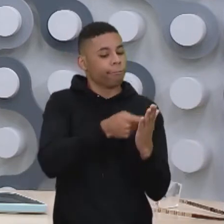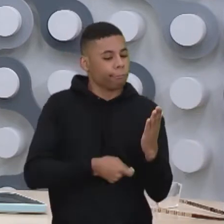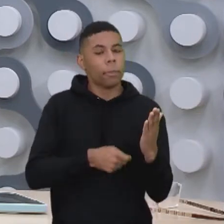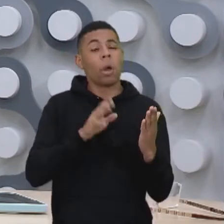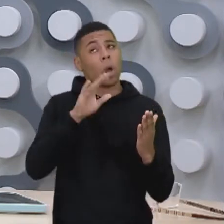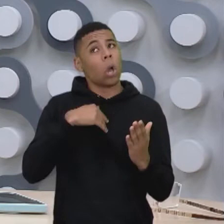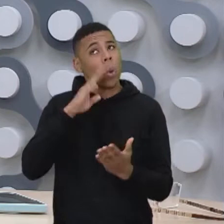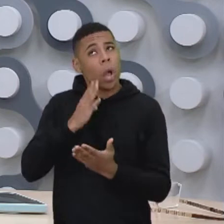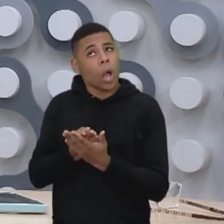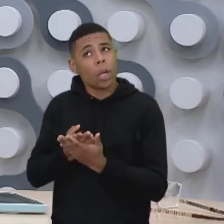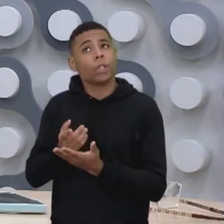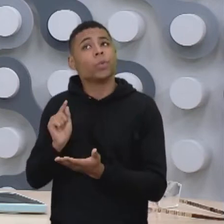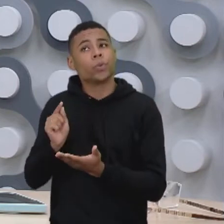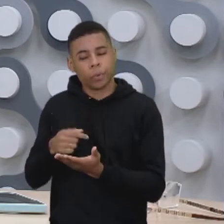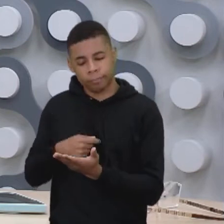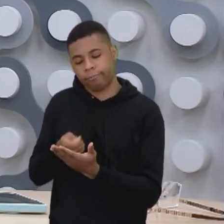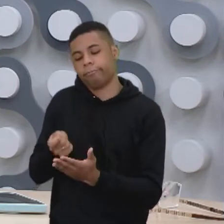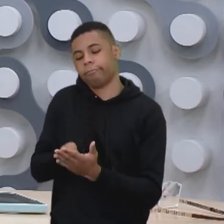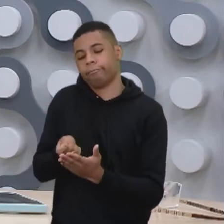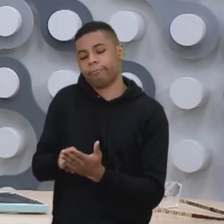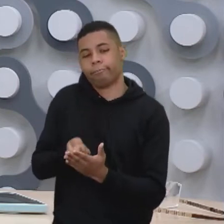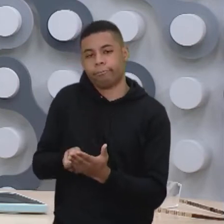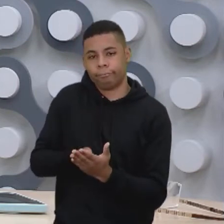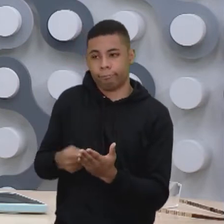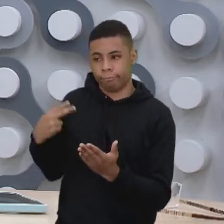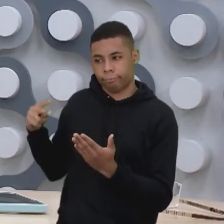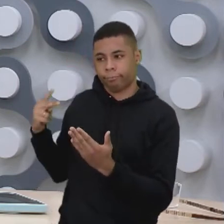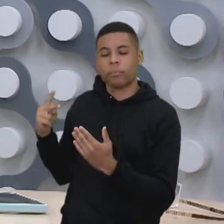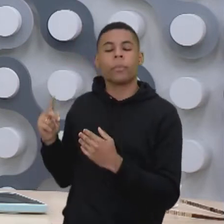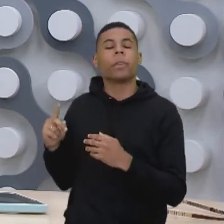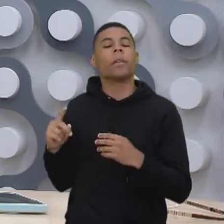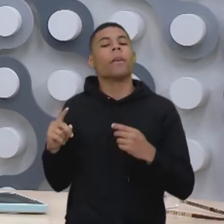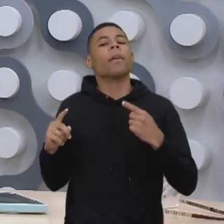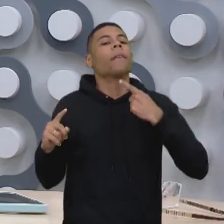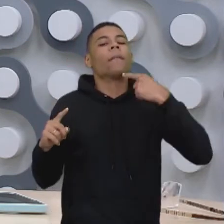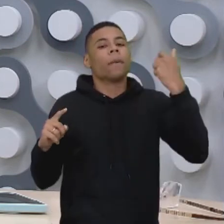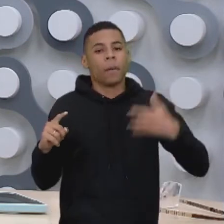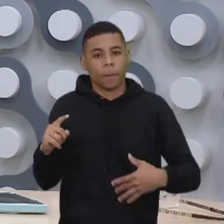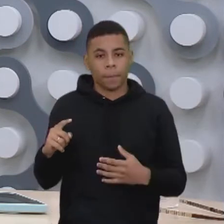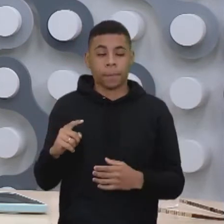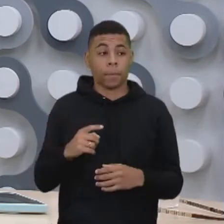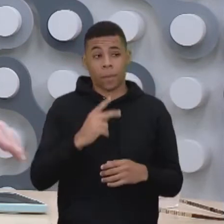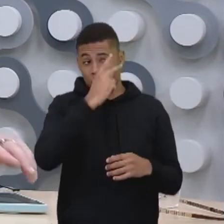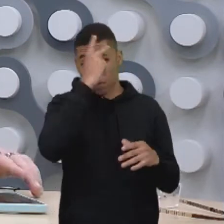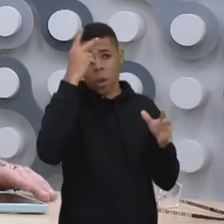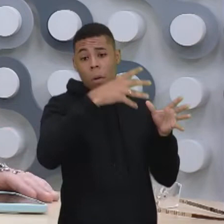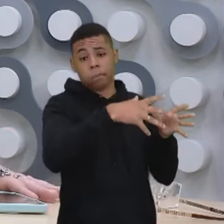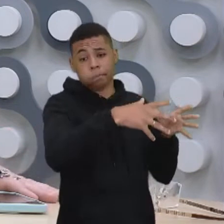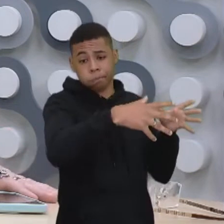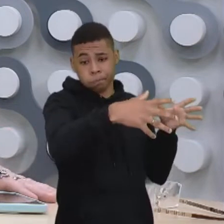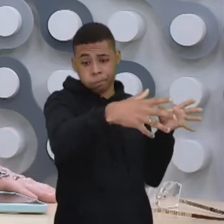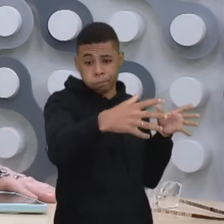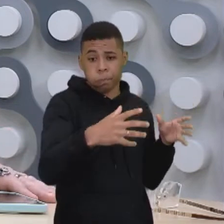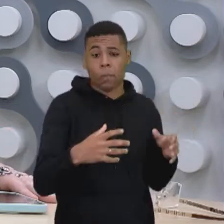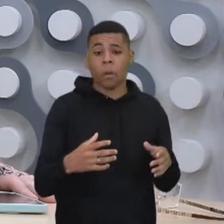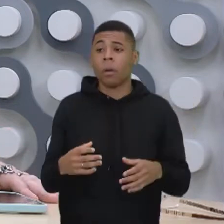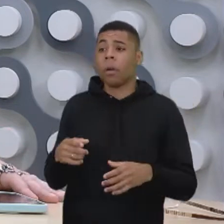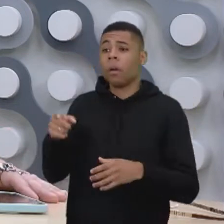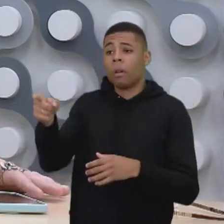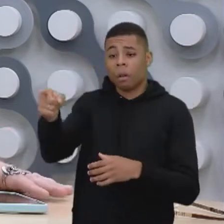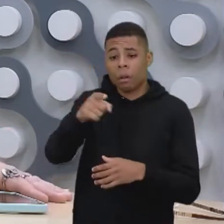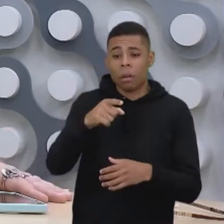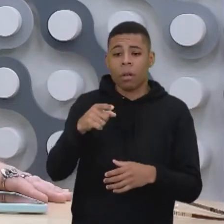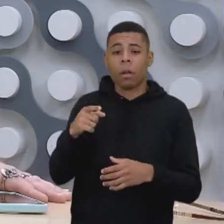teses relacionando aí, né, essa diferença entre o aumento da população com o aumento